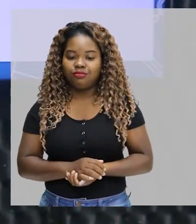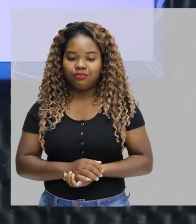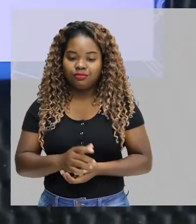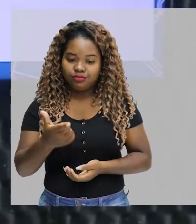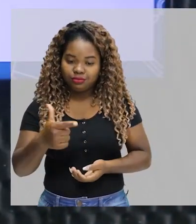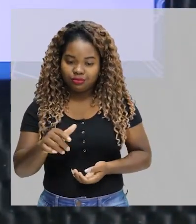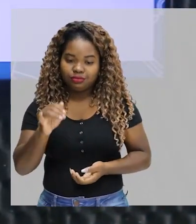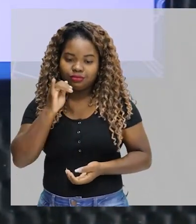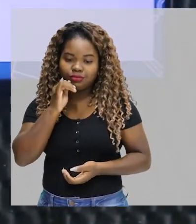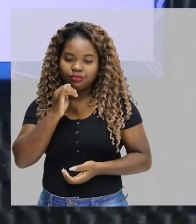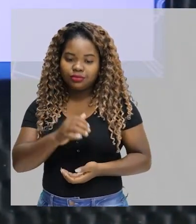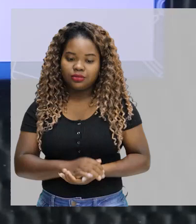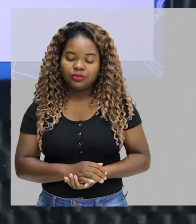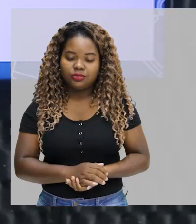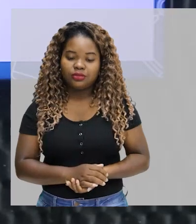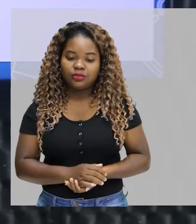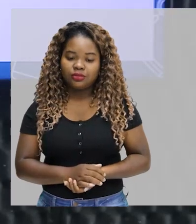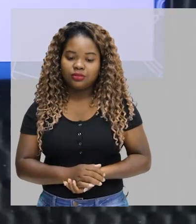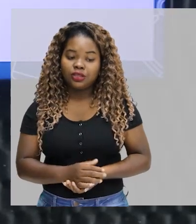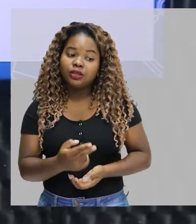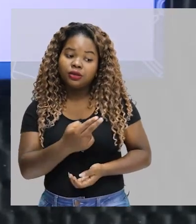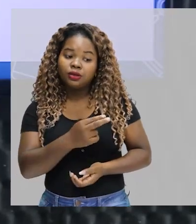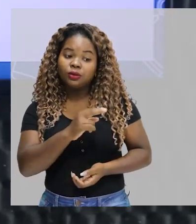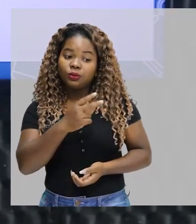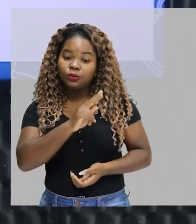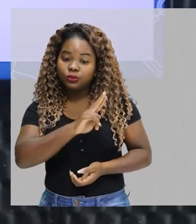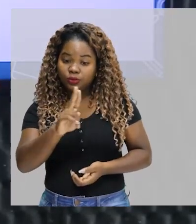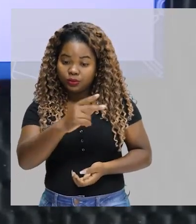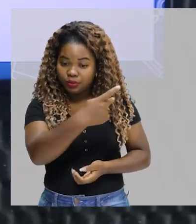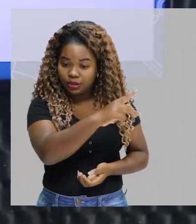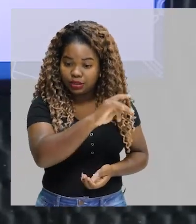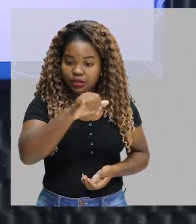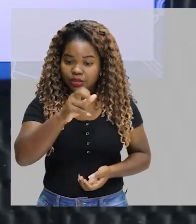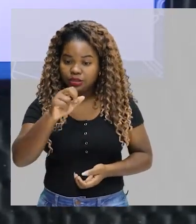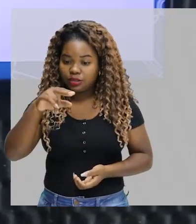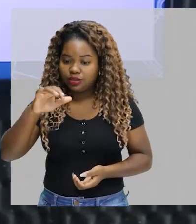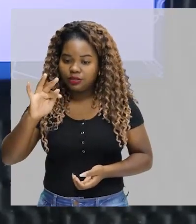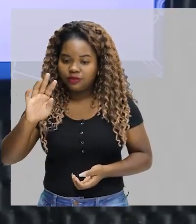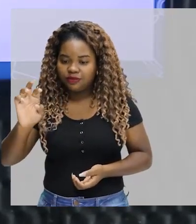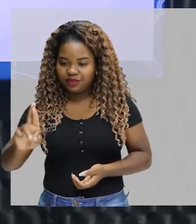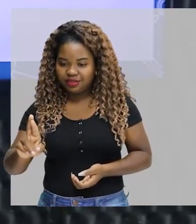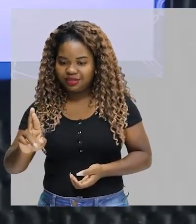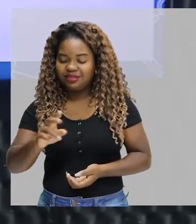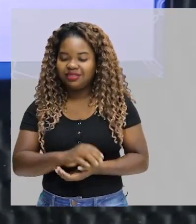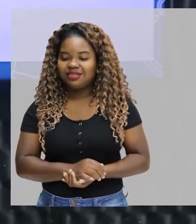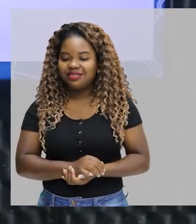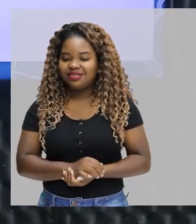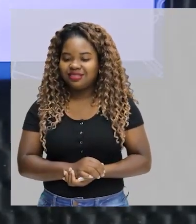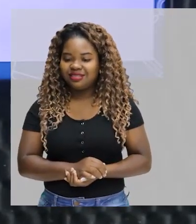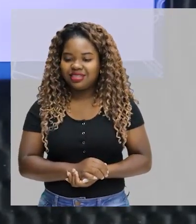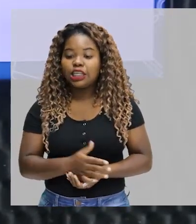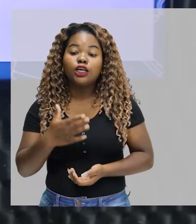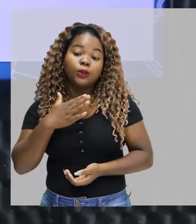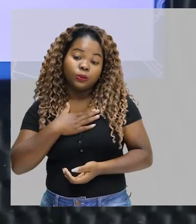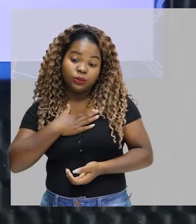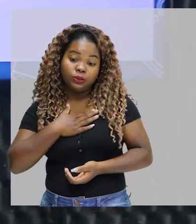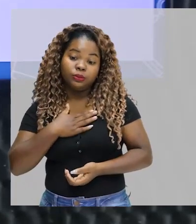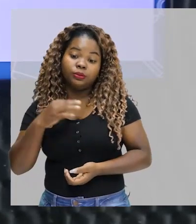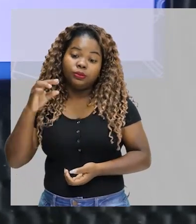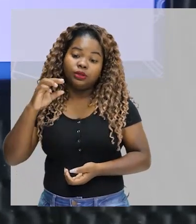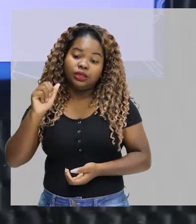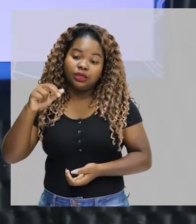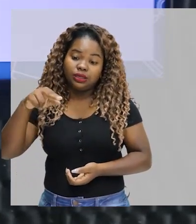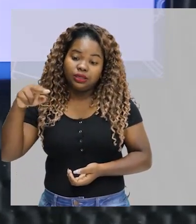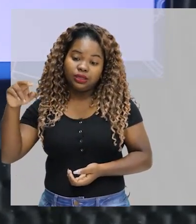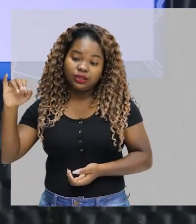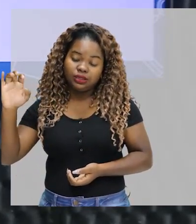Her name is Jennifer. O nome dela é Jennifer. Do outro lado, mine is Annie. O meu é Annie.